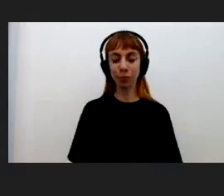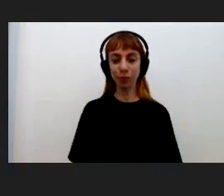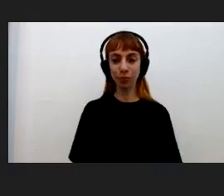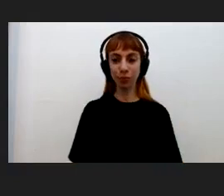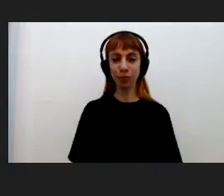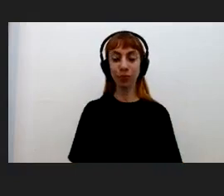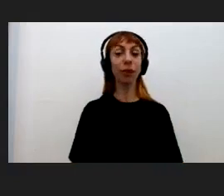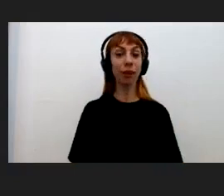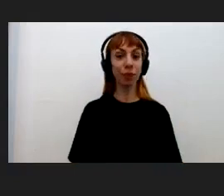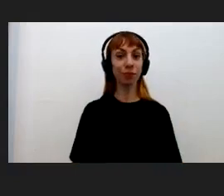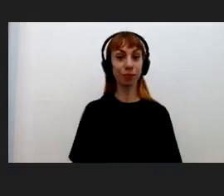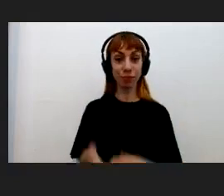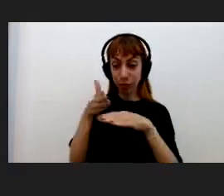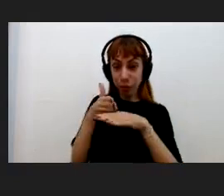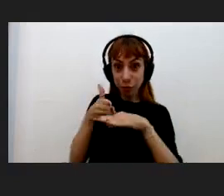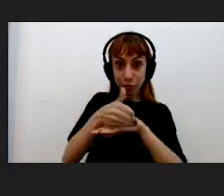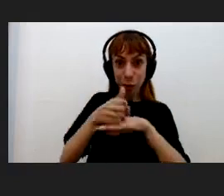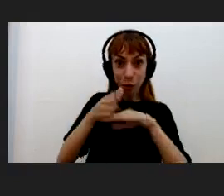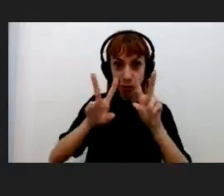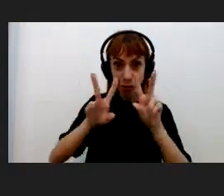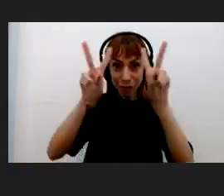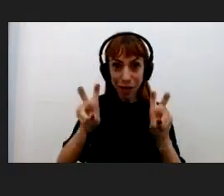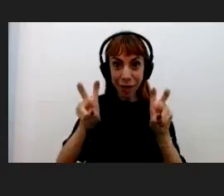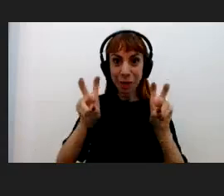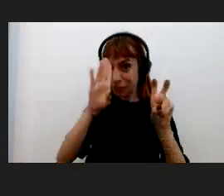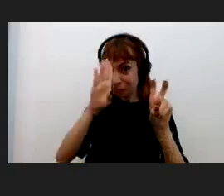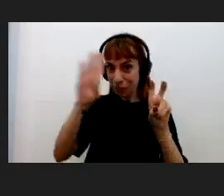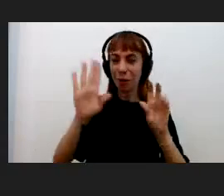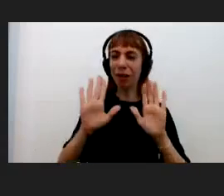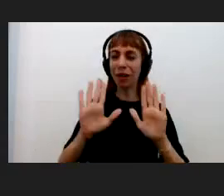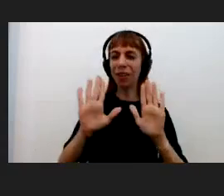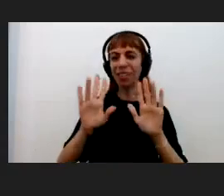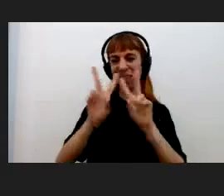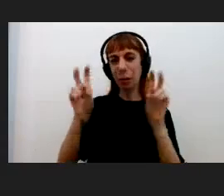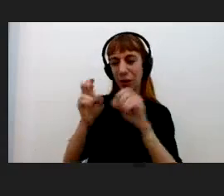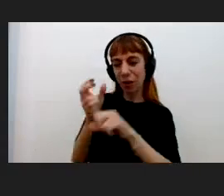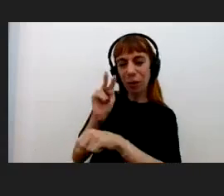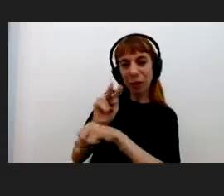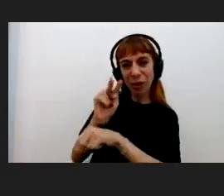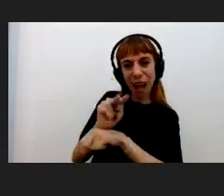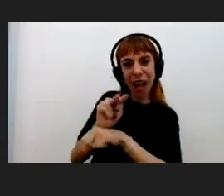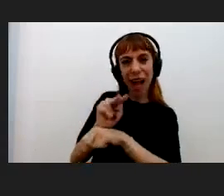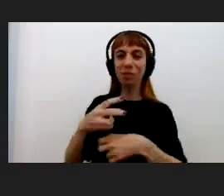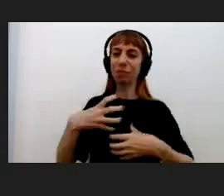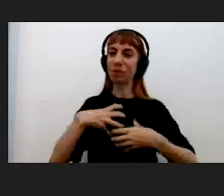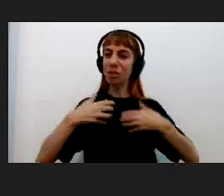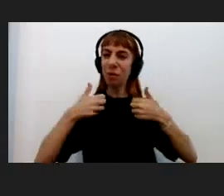Antes de entrar no tema central, que é a questão do cuidado e é a questão do bem-estar,